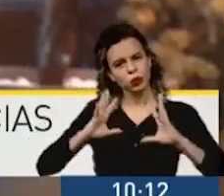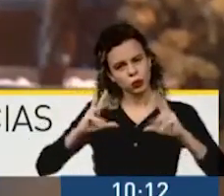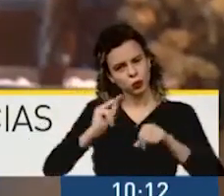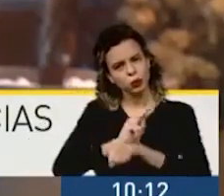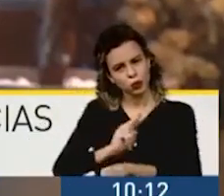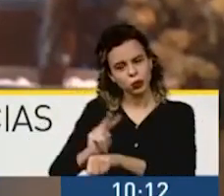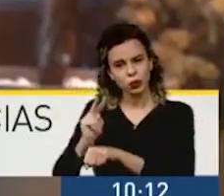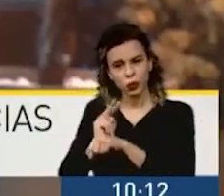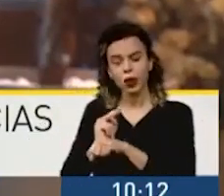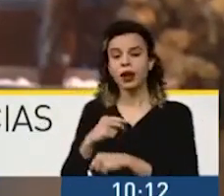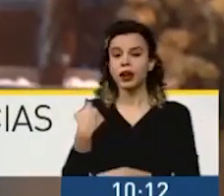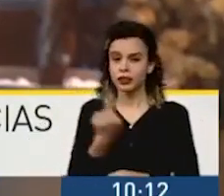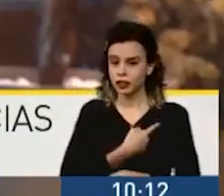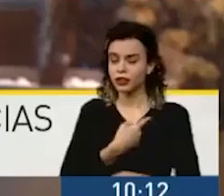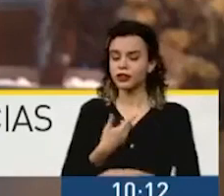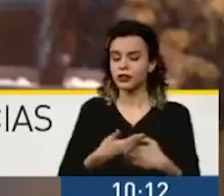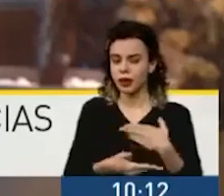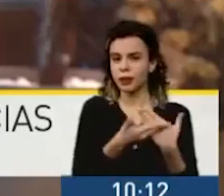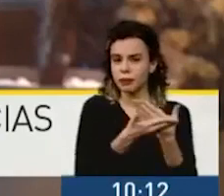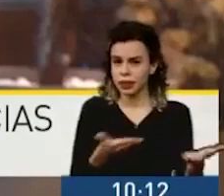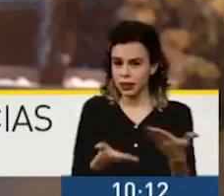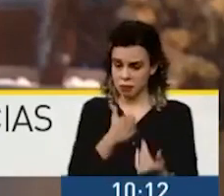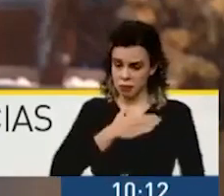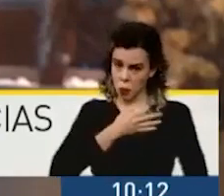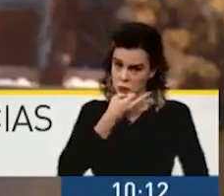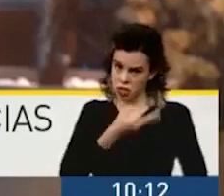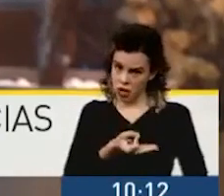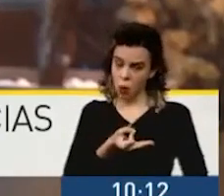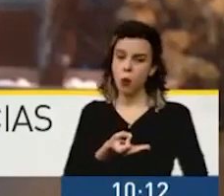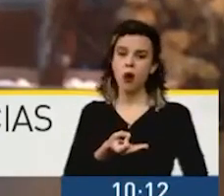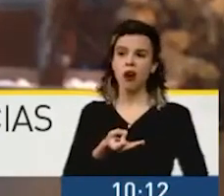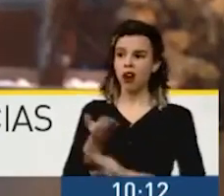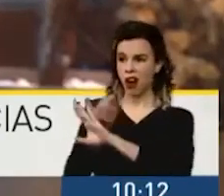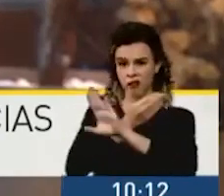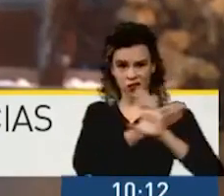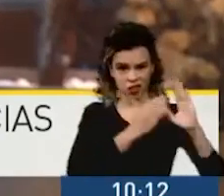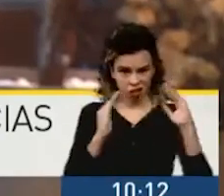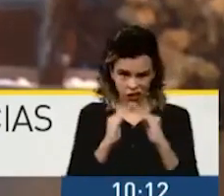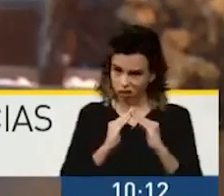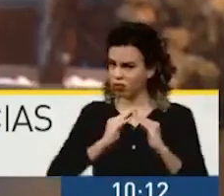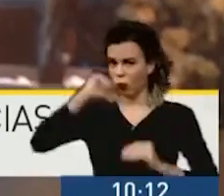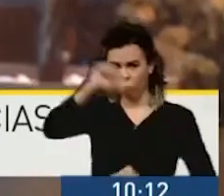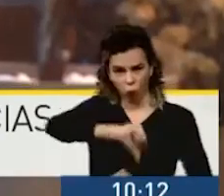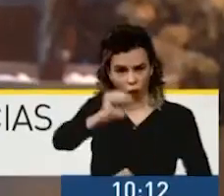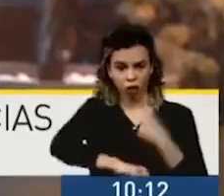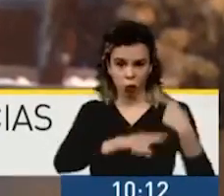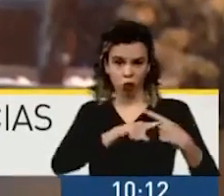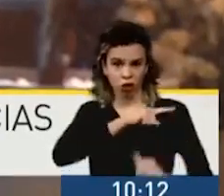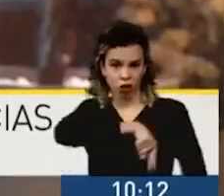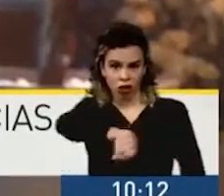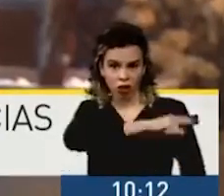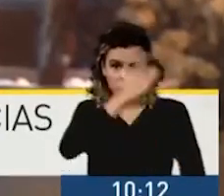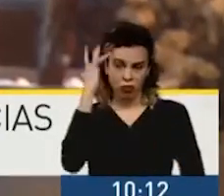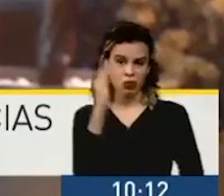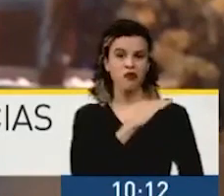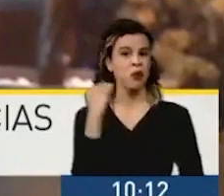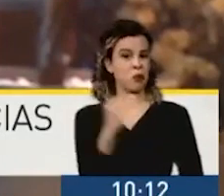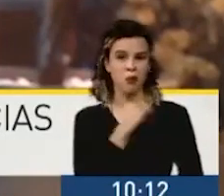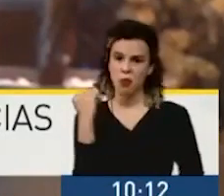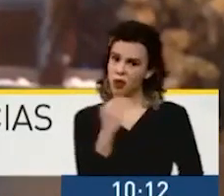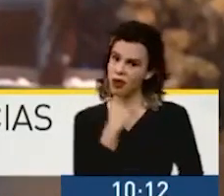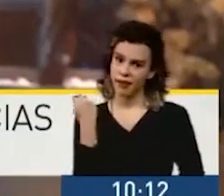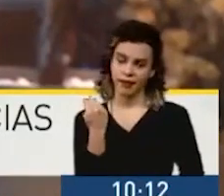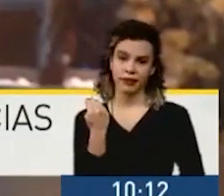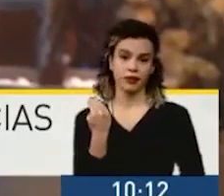isso, né? A gente vai perder mais gente, na minha opinião, pela paralisação econômica do que pelo coronavírus, e toda a vida, tem falado, sempre